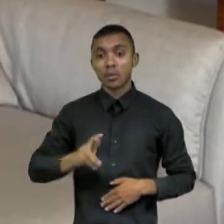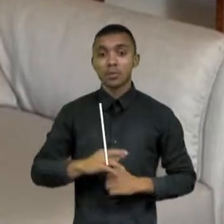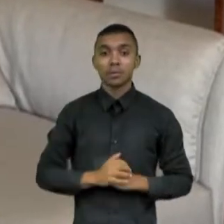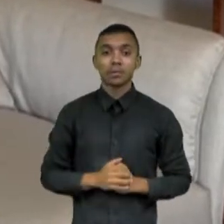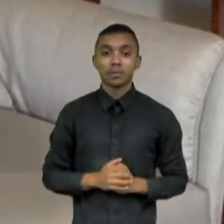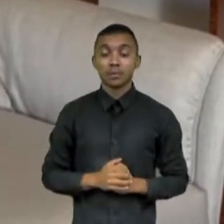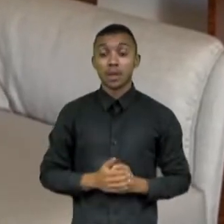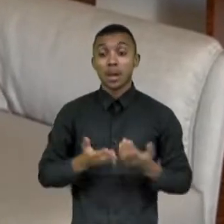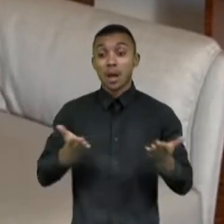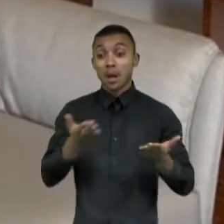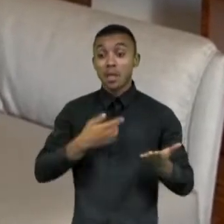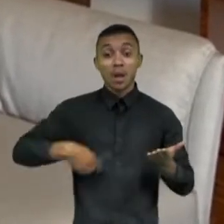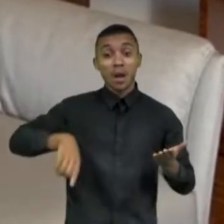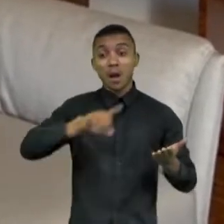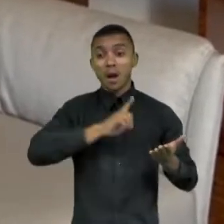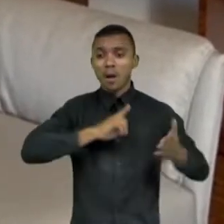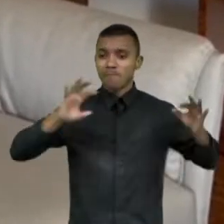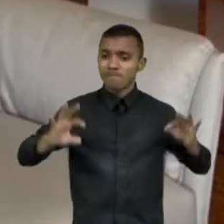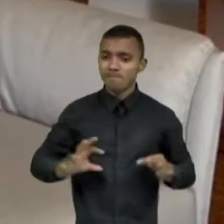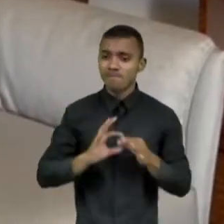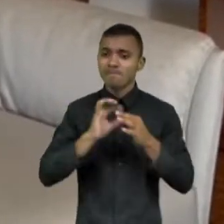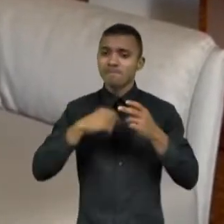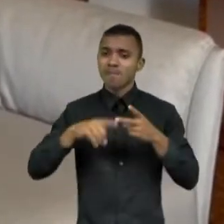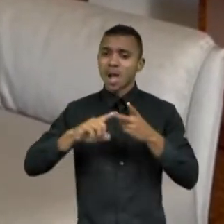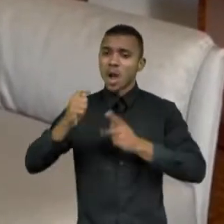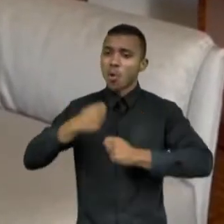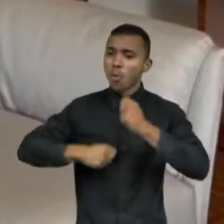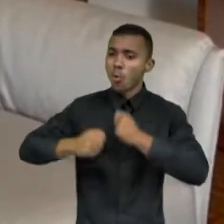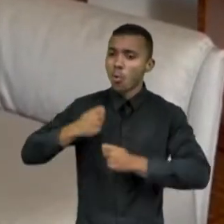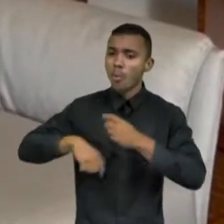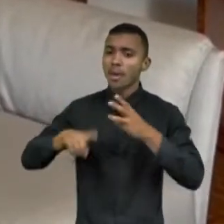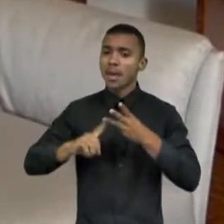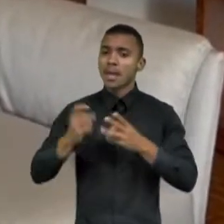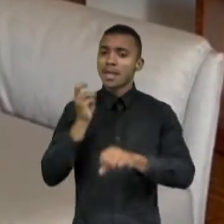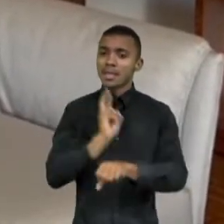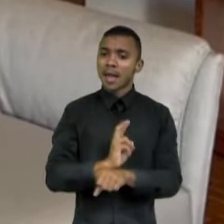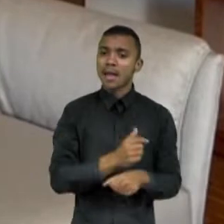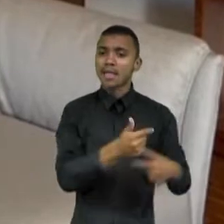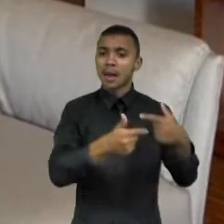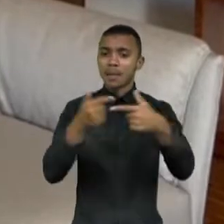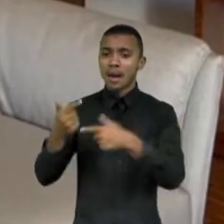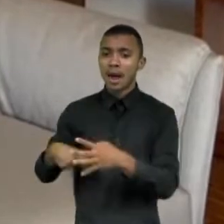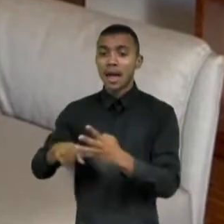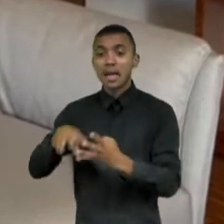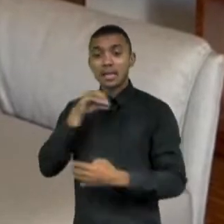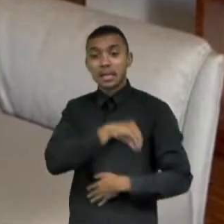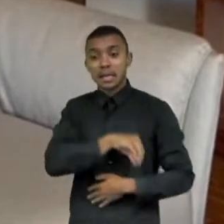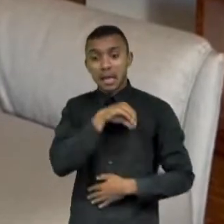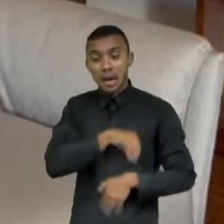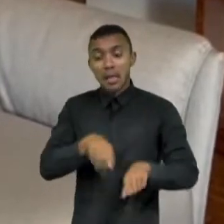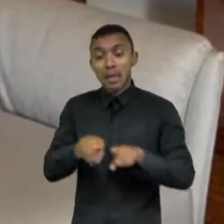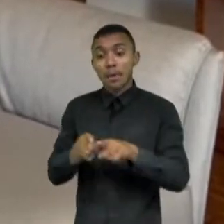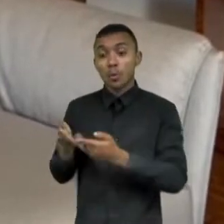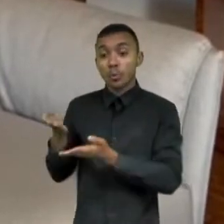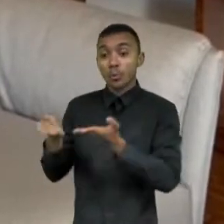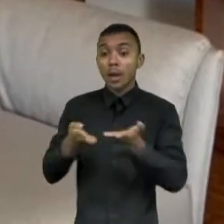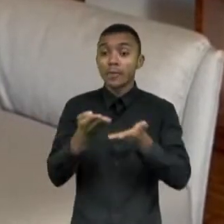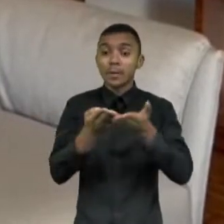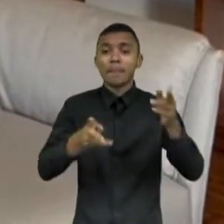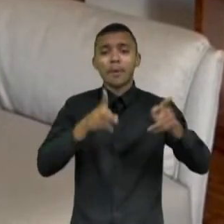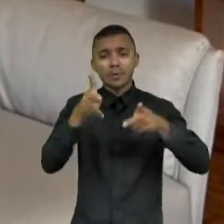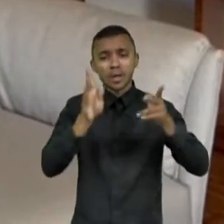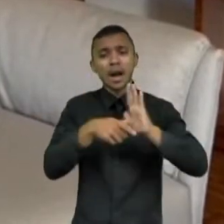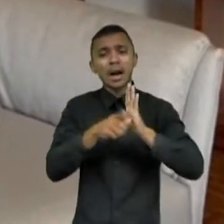unirmos esforços, fortalecer a economia, gerar mais emprego e renda e cuidar da nossa população que vem sofrendo